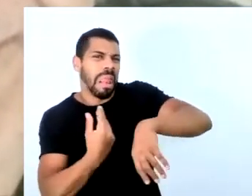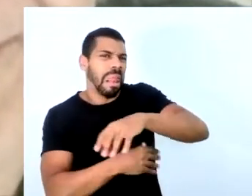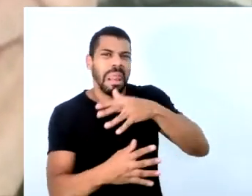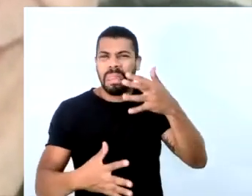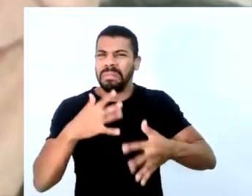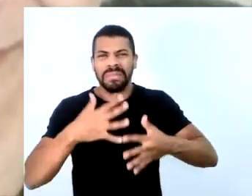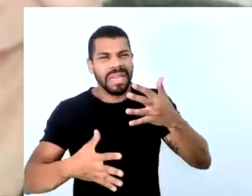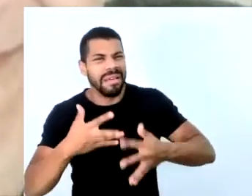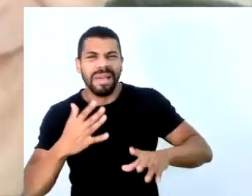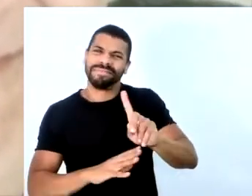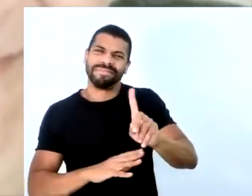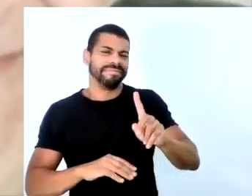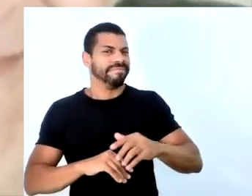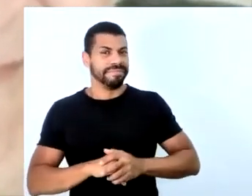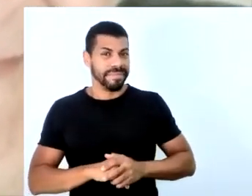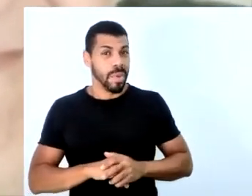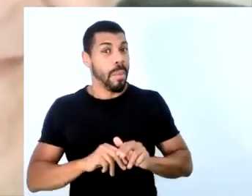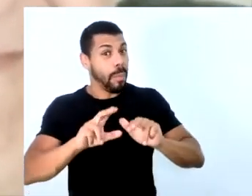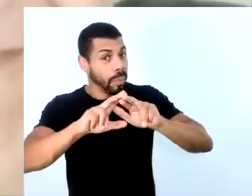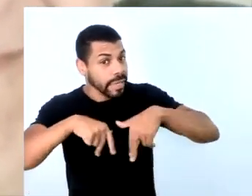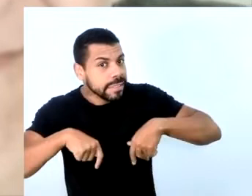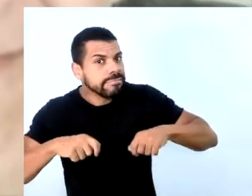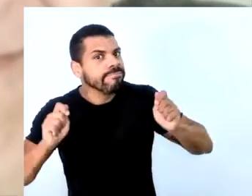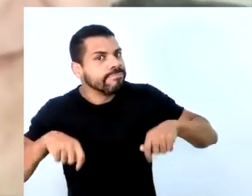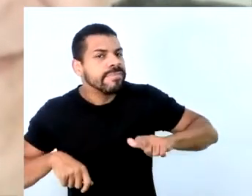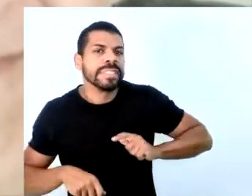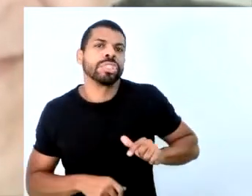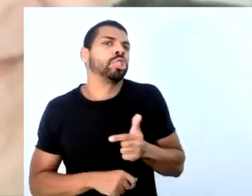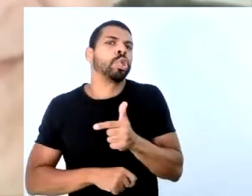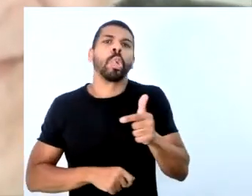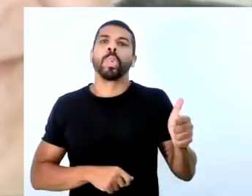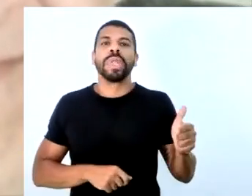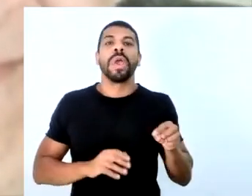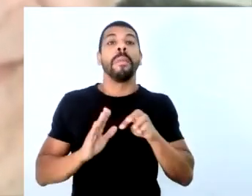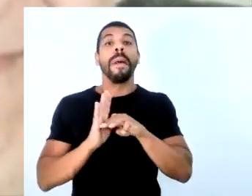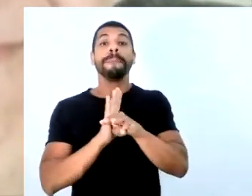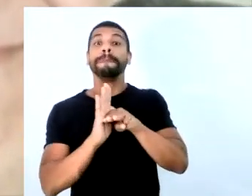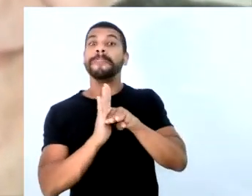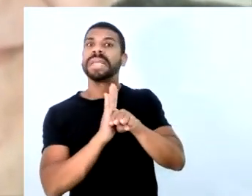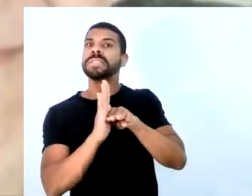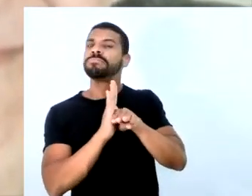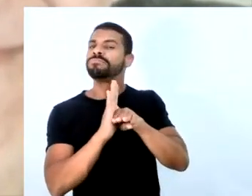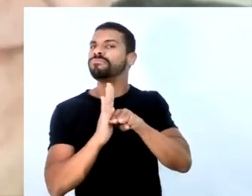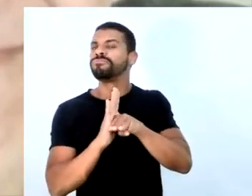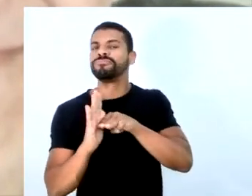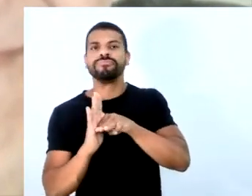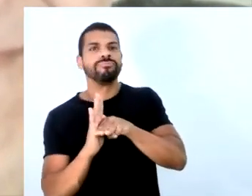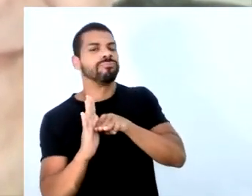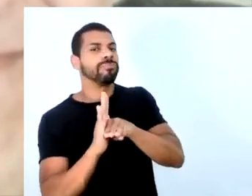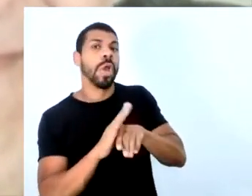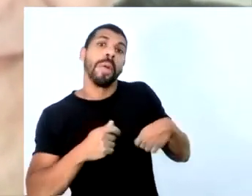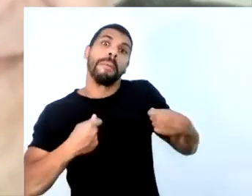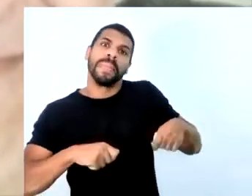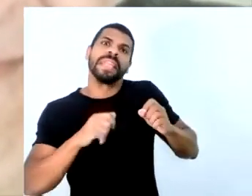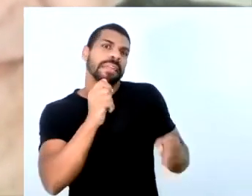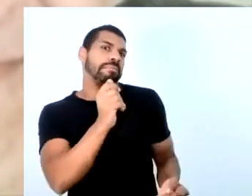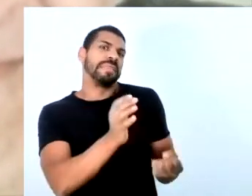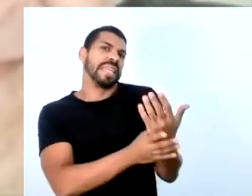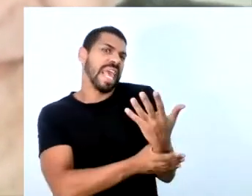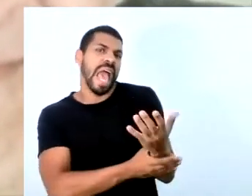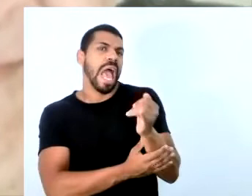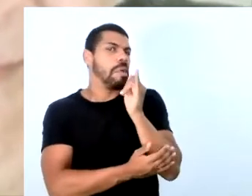tem que ter uma organização, porque senão não acontece, né? Dentro do espaço da criação, se você não tiver